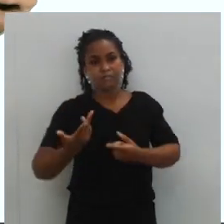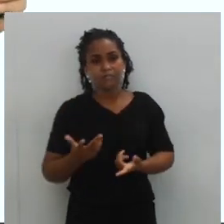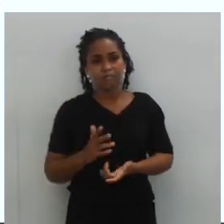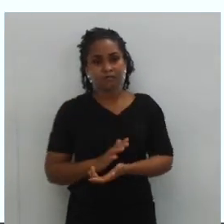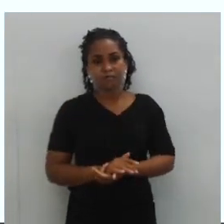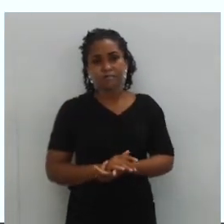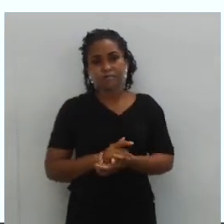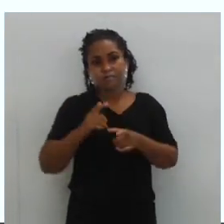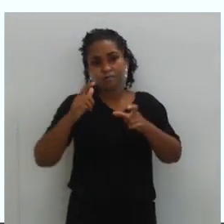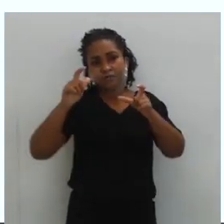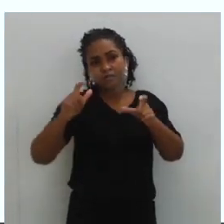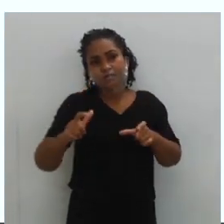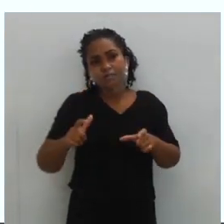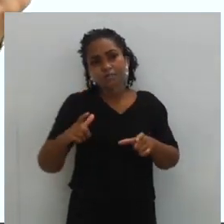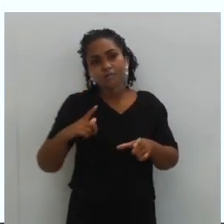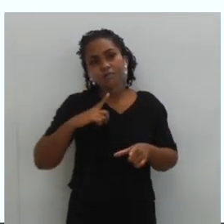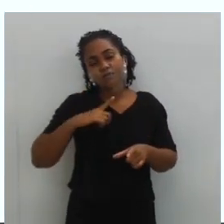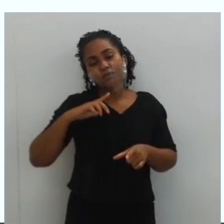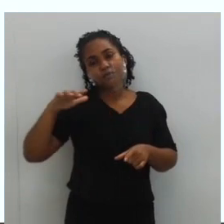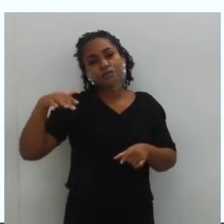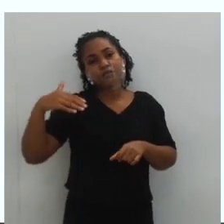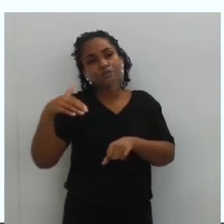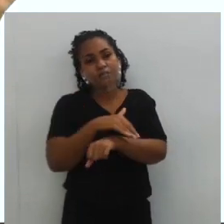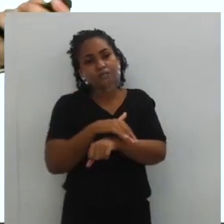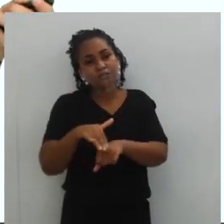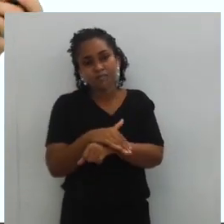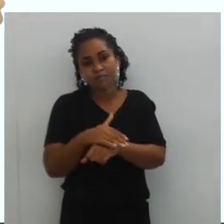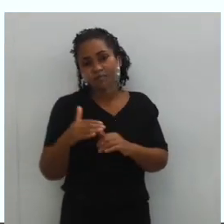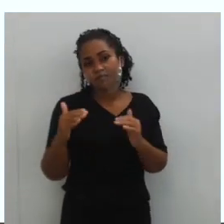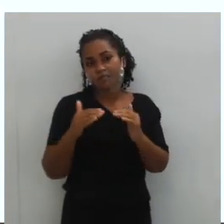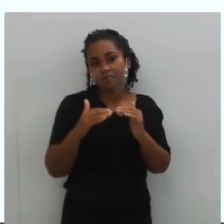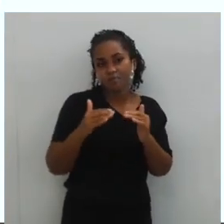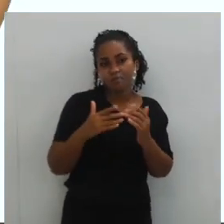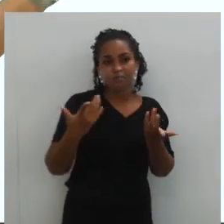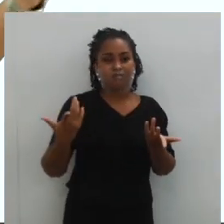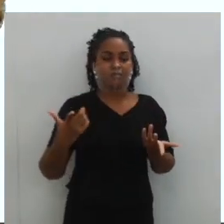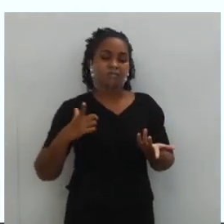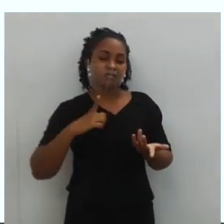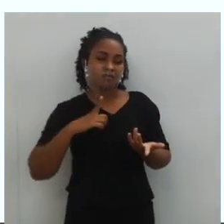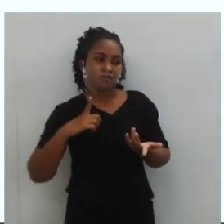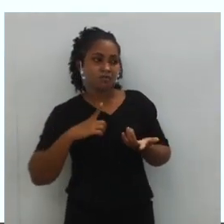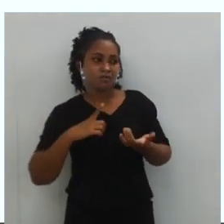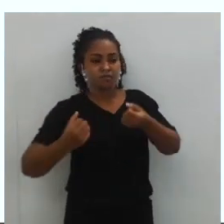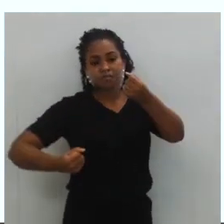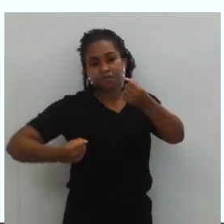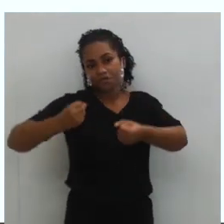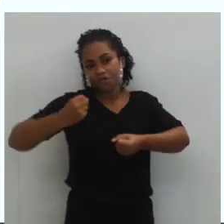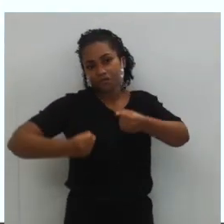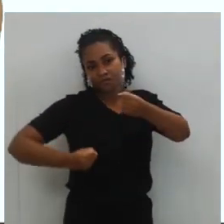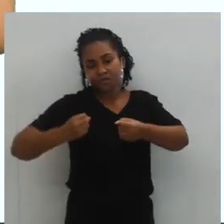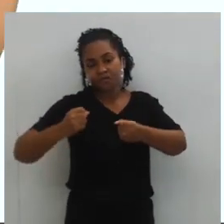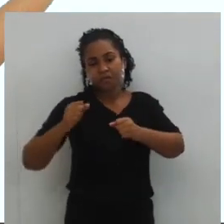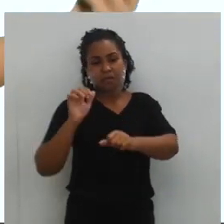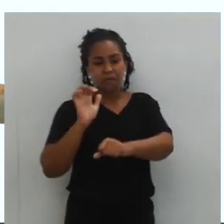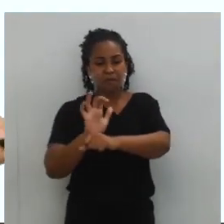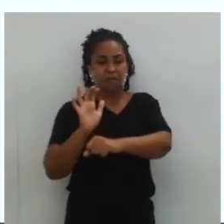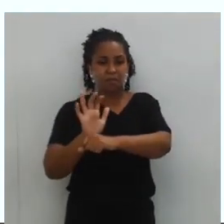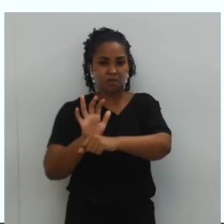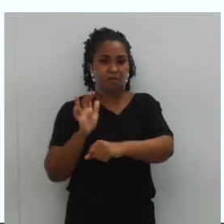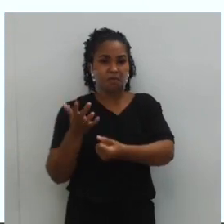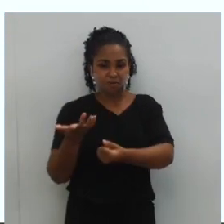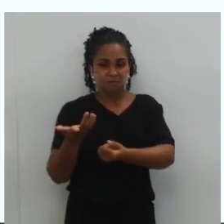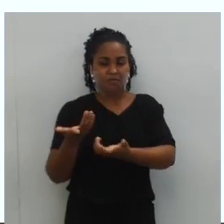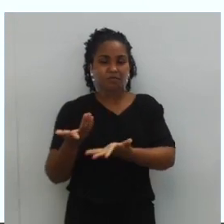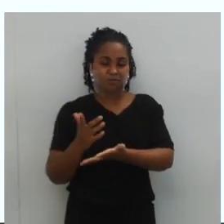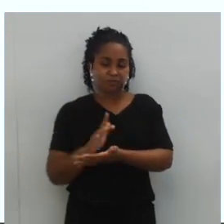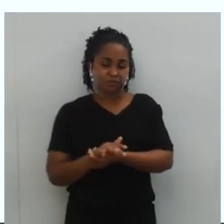um lugar público, às vezes tem os sons da rua, nem sempre dá para controlar, som de carro, de buzina, de pessoas